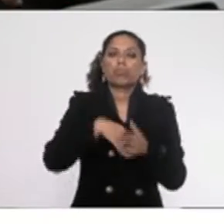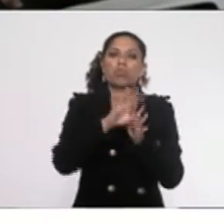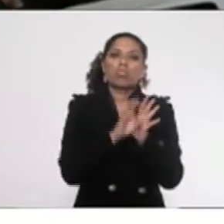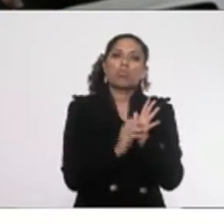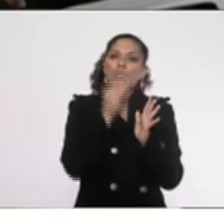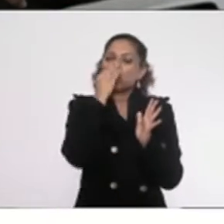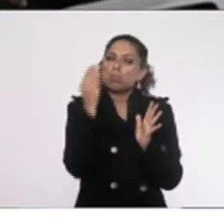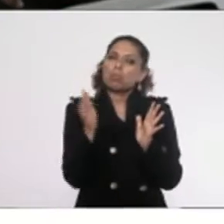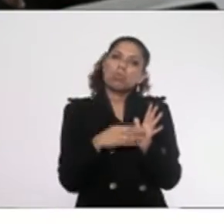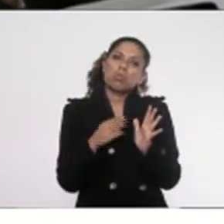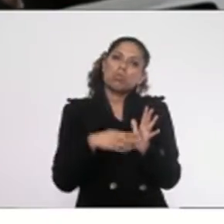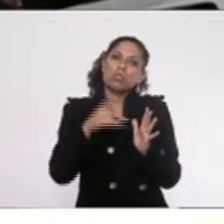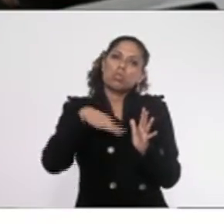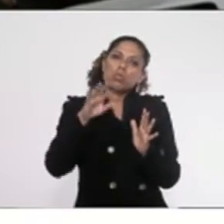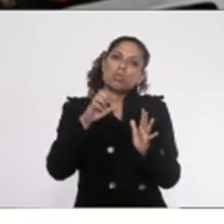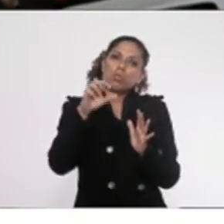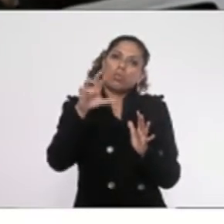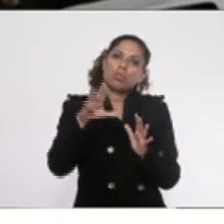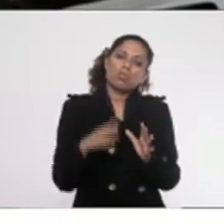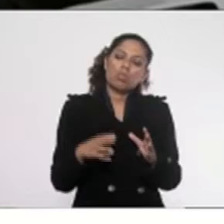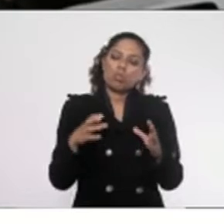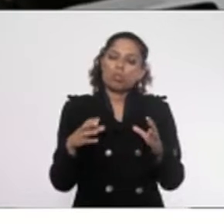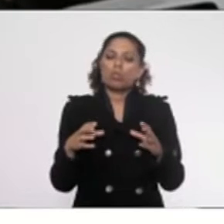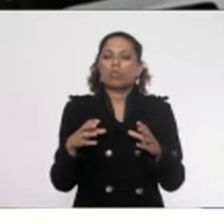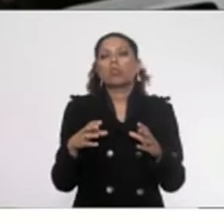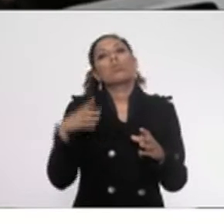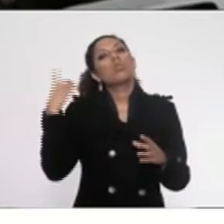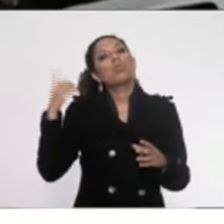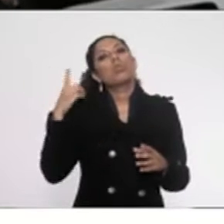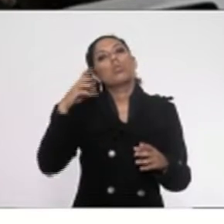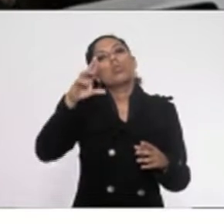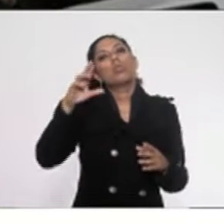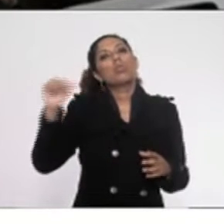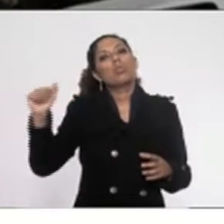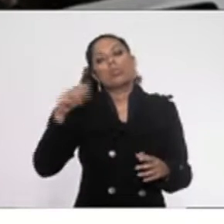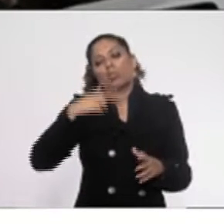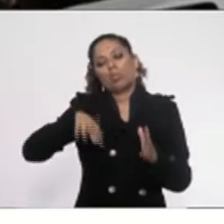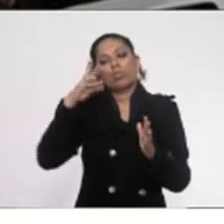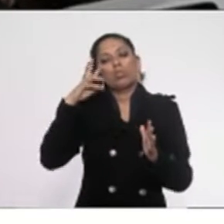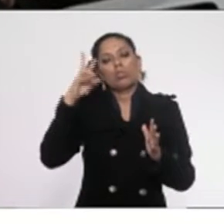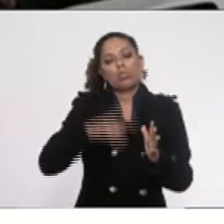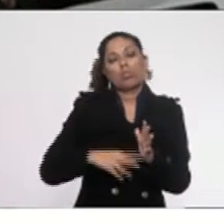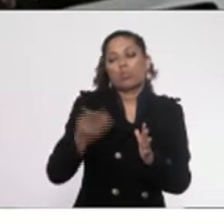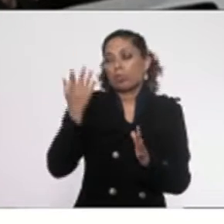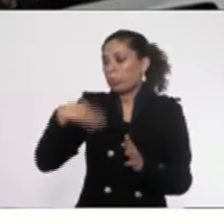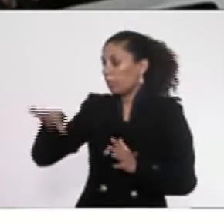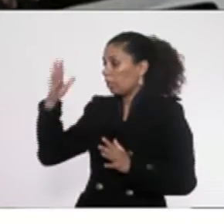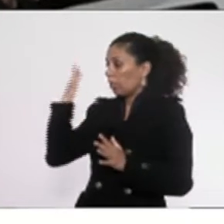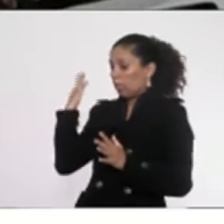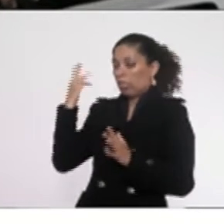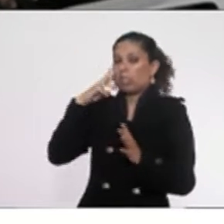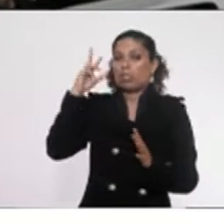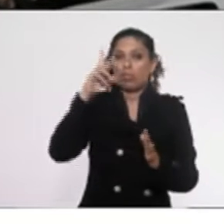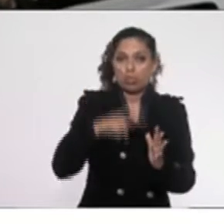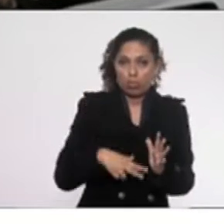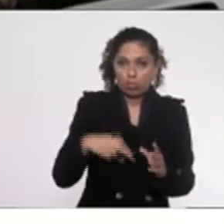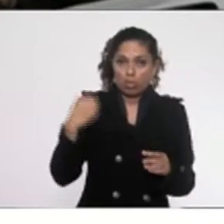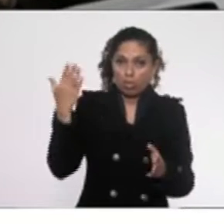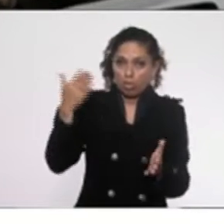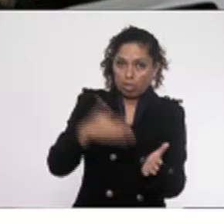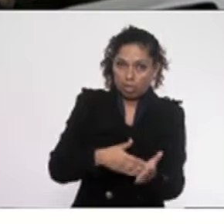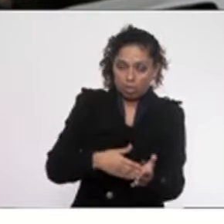foi rejeitada no parecer do deputado Rodrigo Amorim. Quando nós olhamos para trás, e aí eu fui até o ano